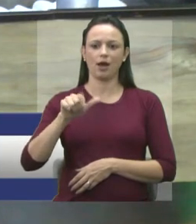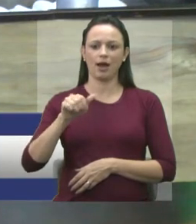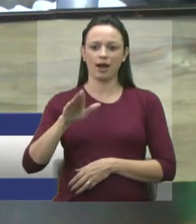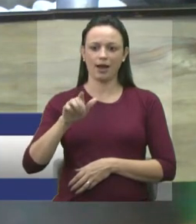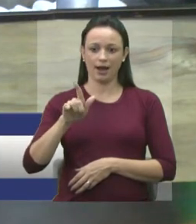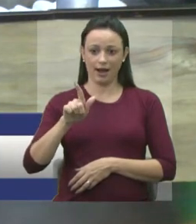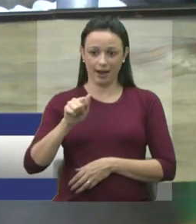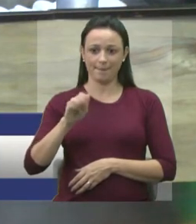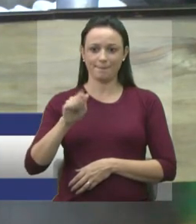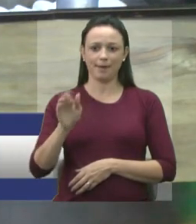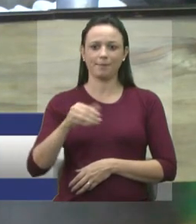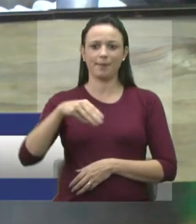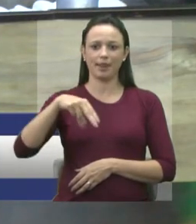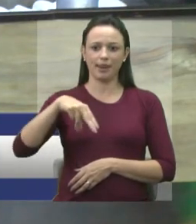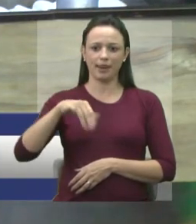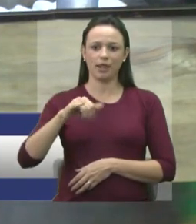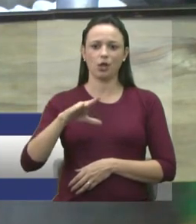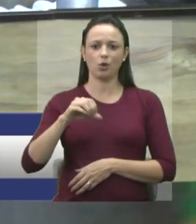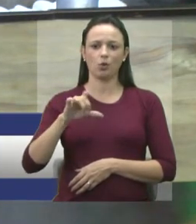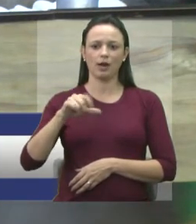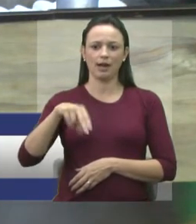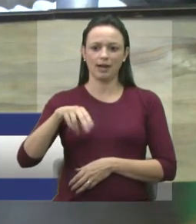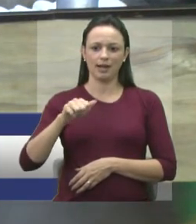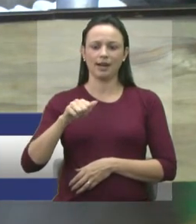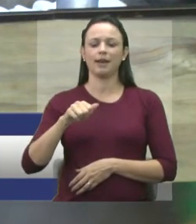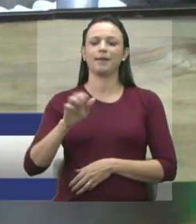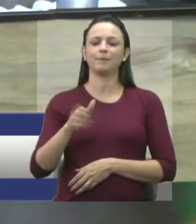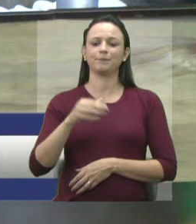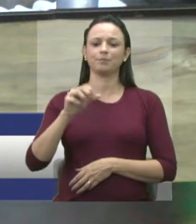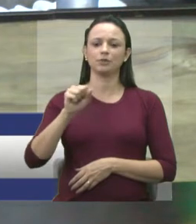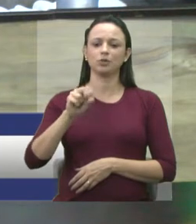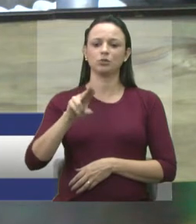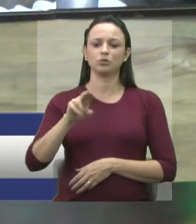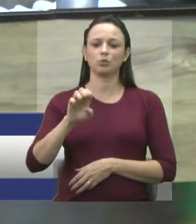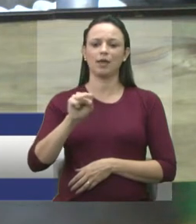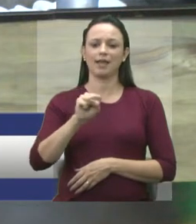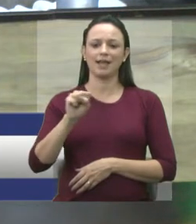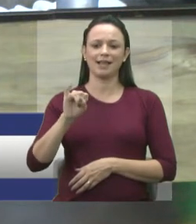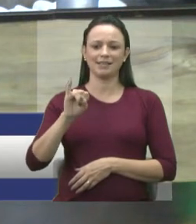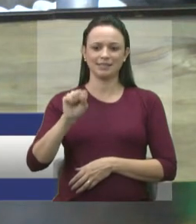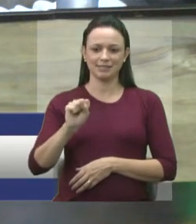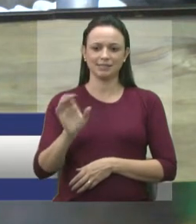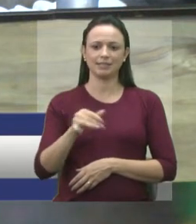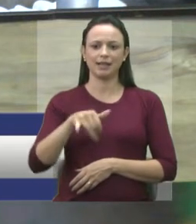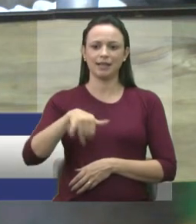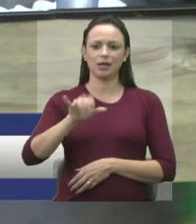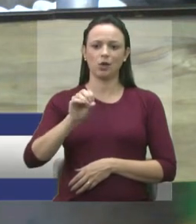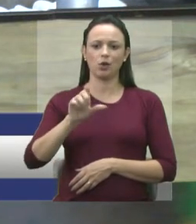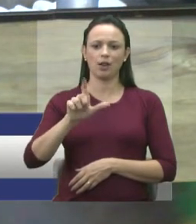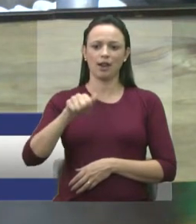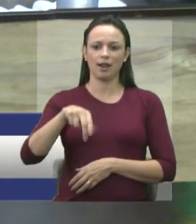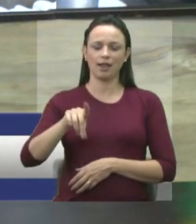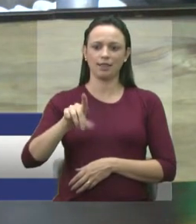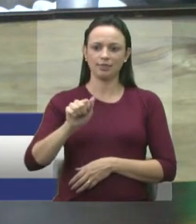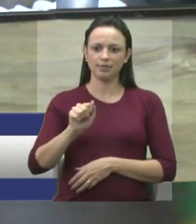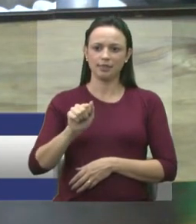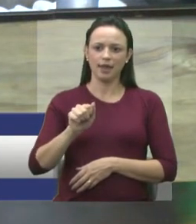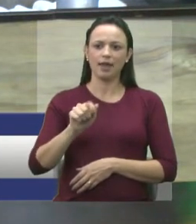Algaba Paranhos, Nicolina Castilho Serini, Sueci Maria